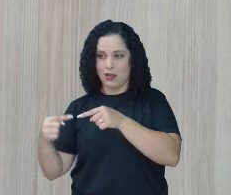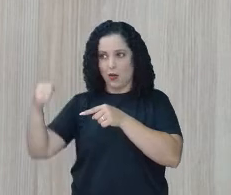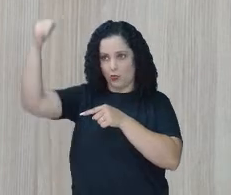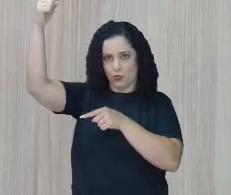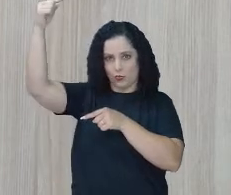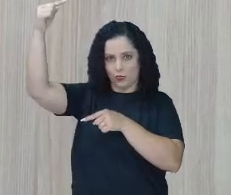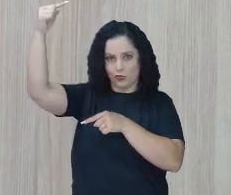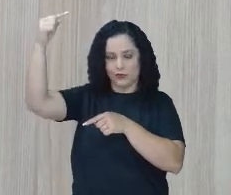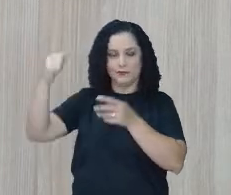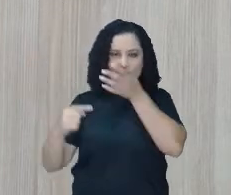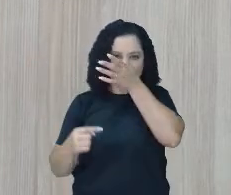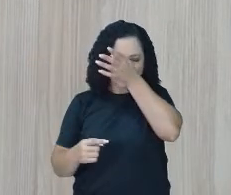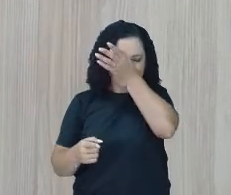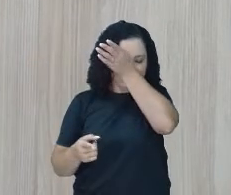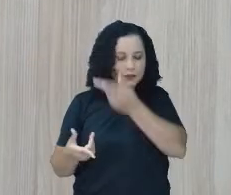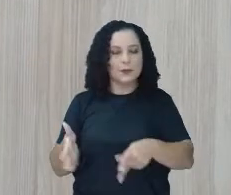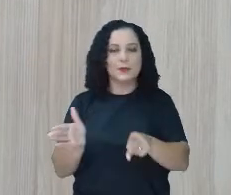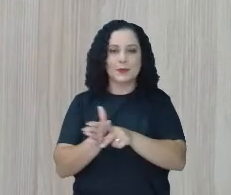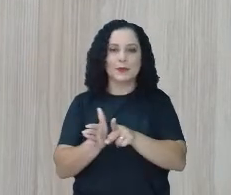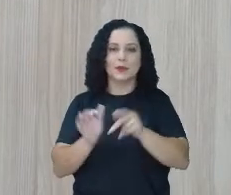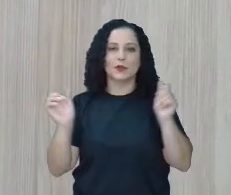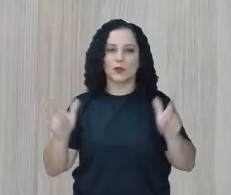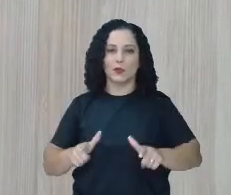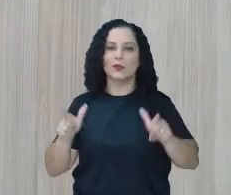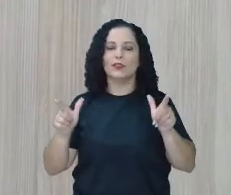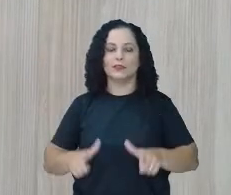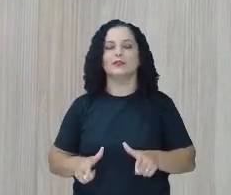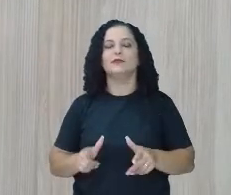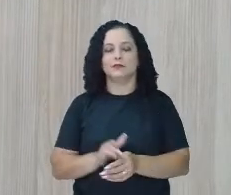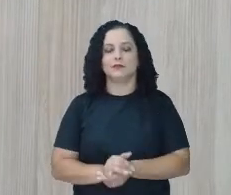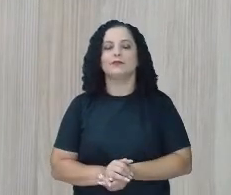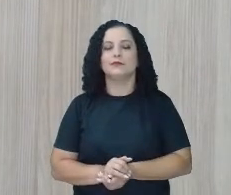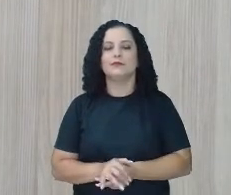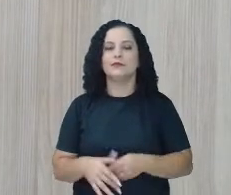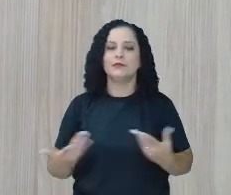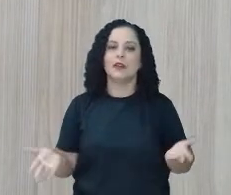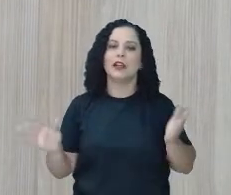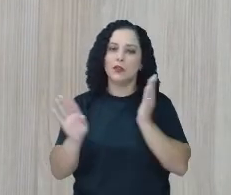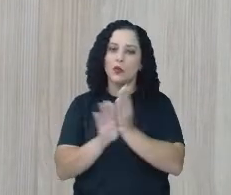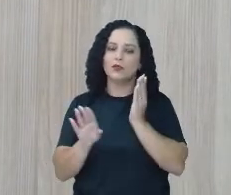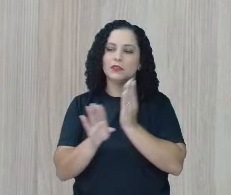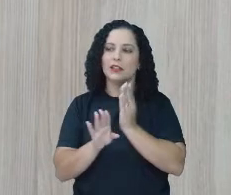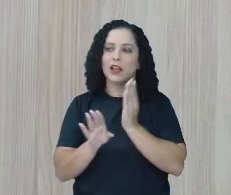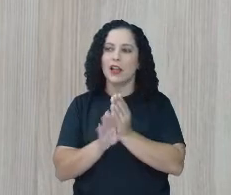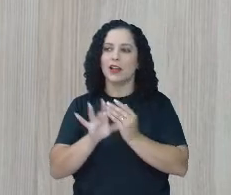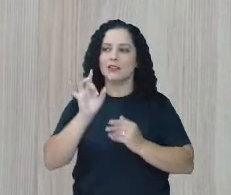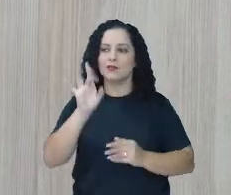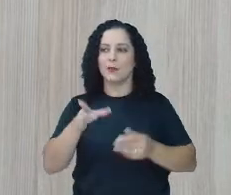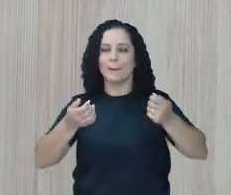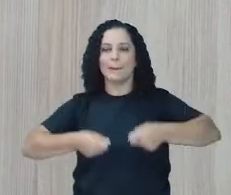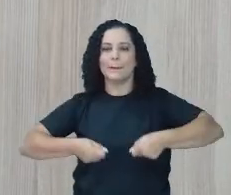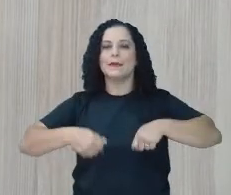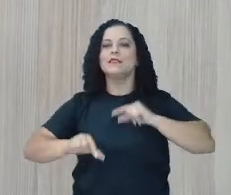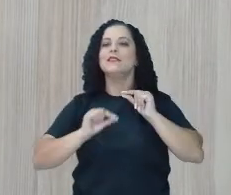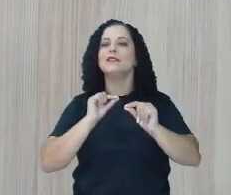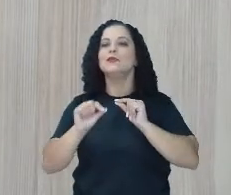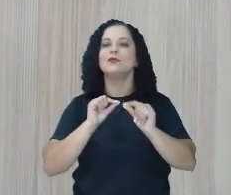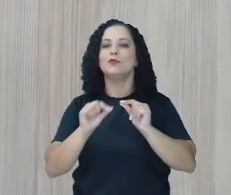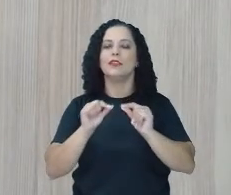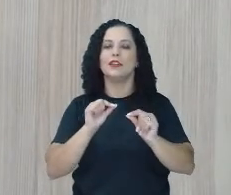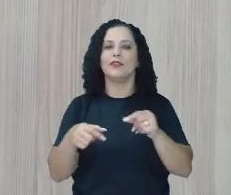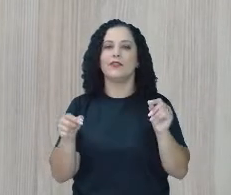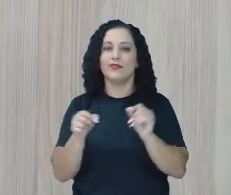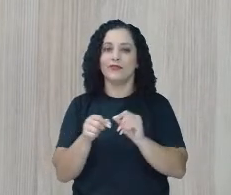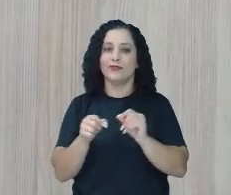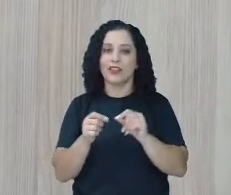certo? Desse bloco retangular. Então, para a gente encontrar aí, é só a gente fazer o produto